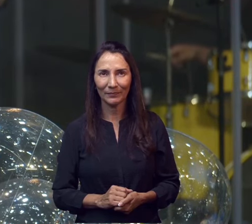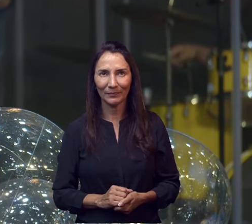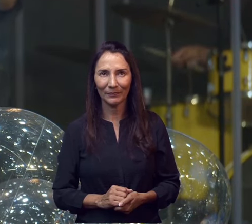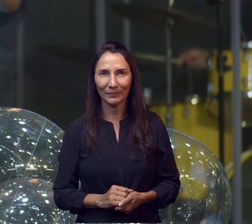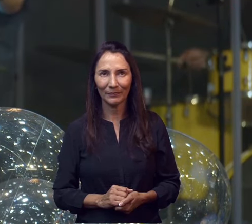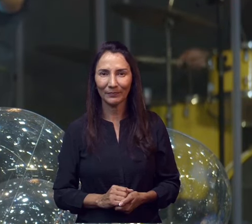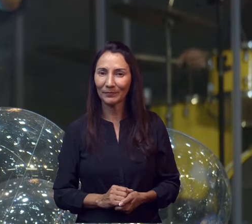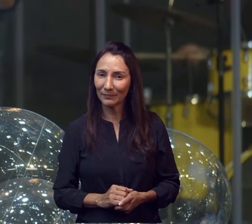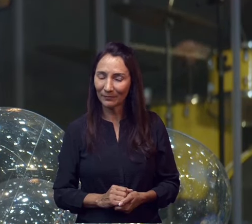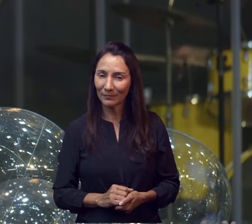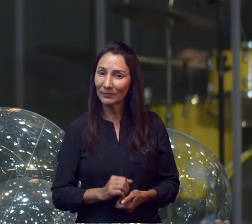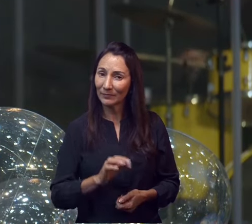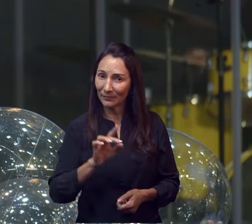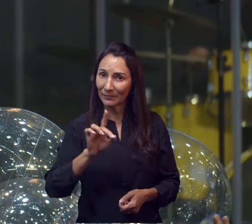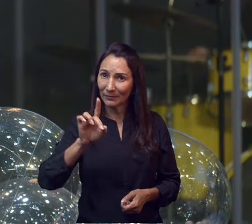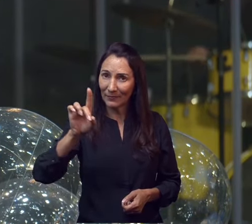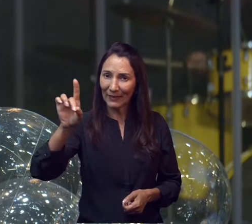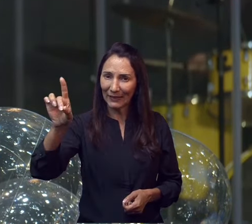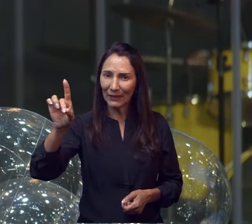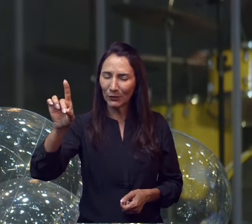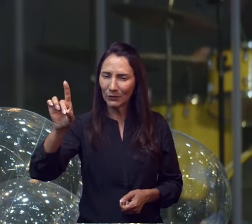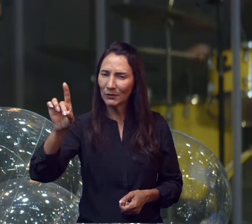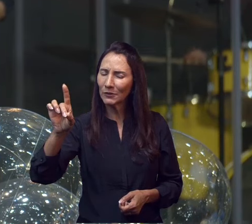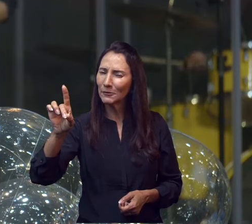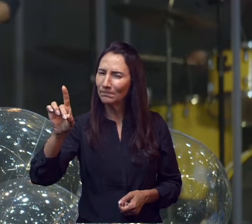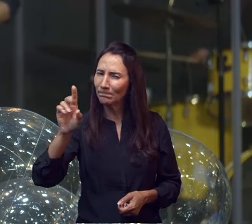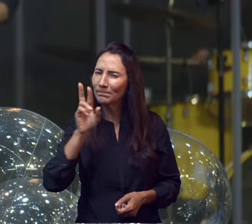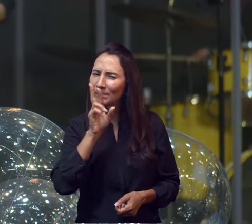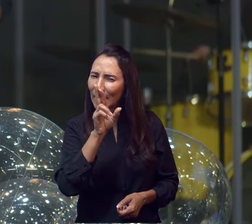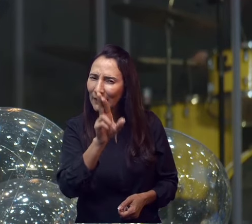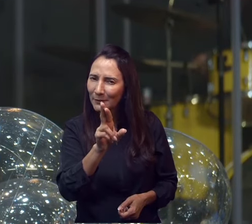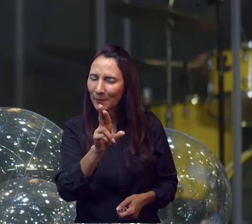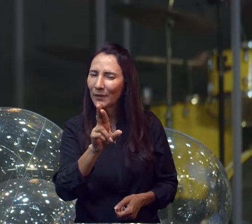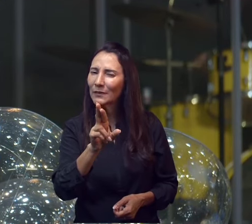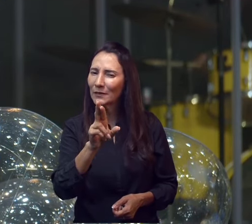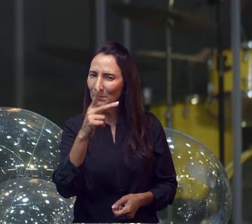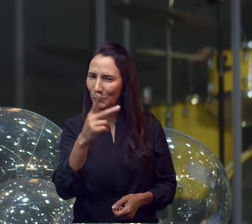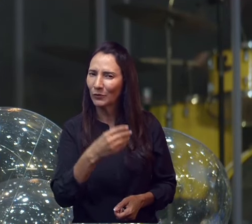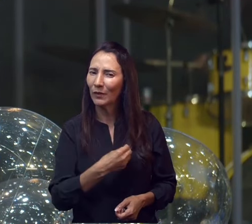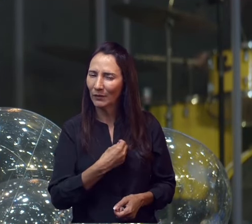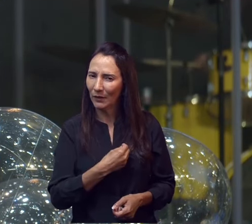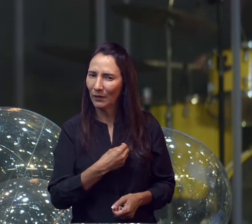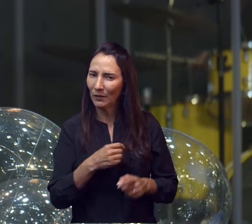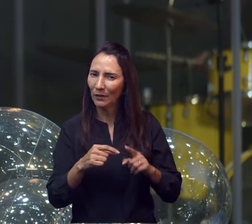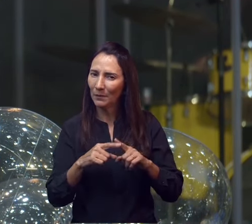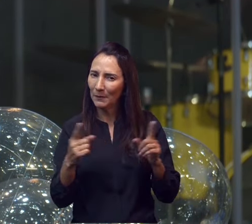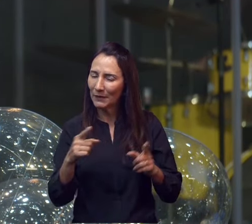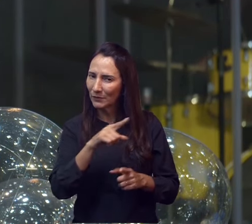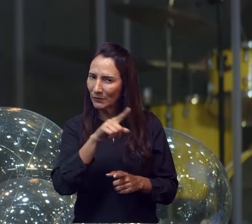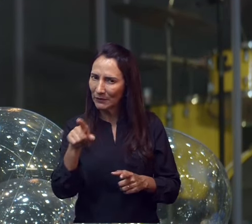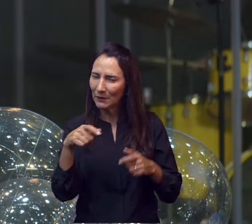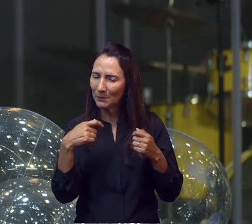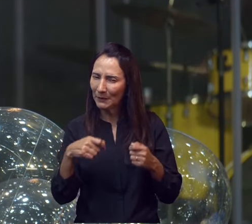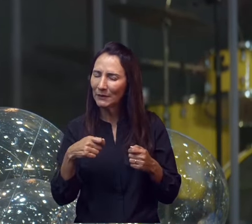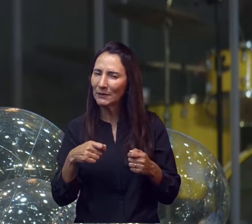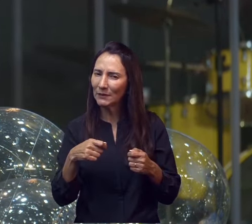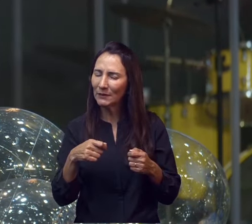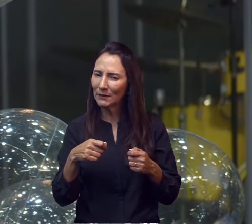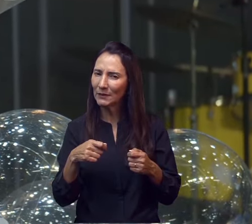Deus tem uma resposta para sua vida Mas você tem que voltar para ele